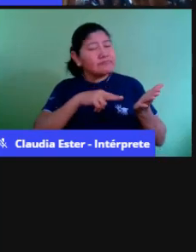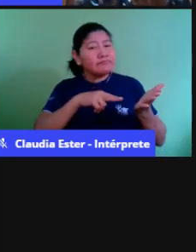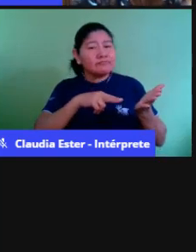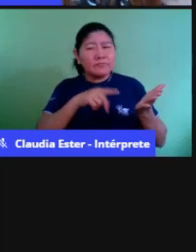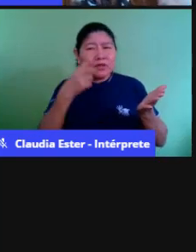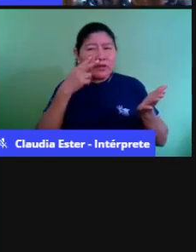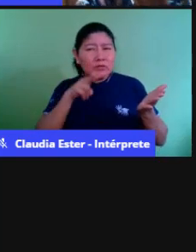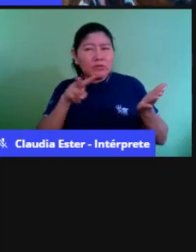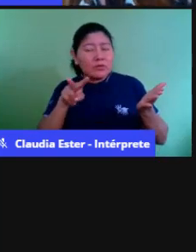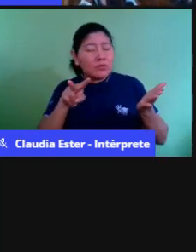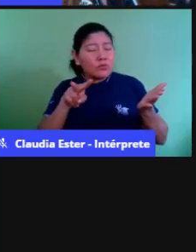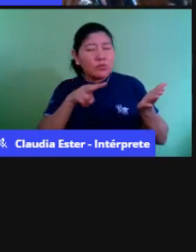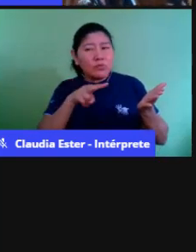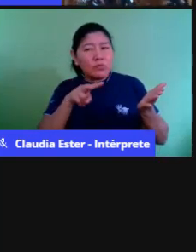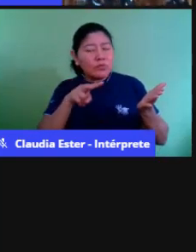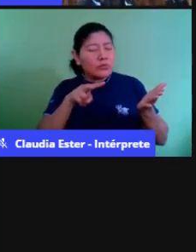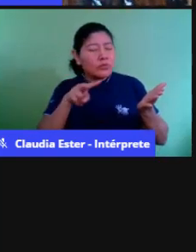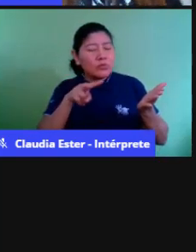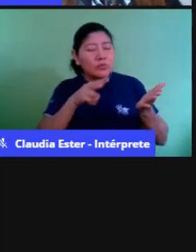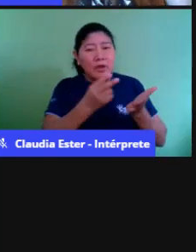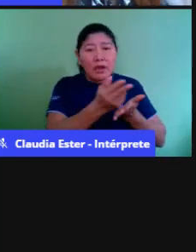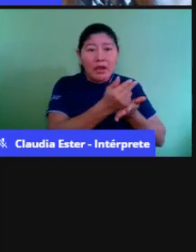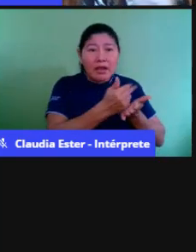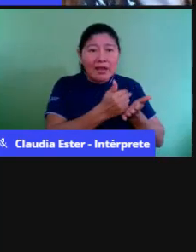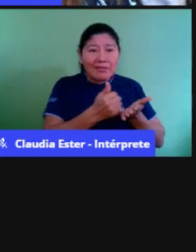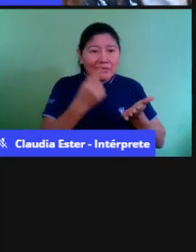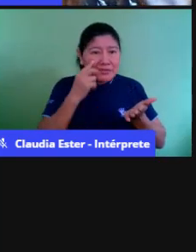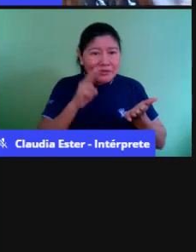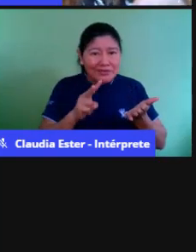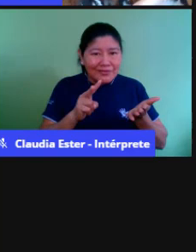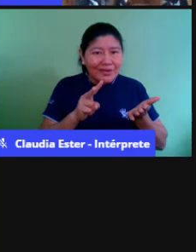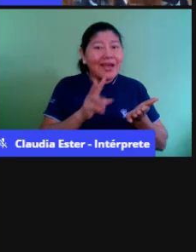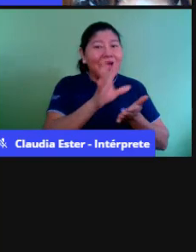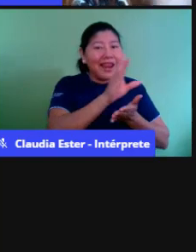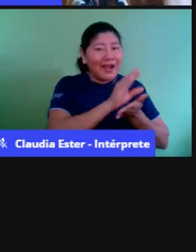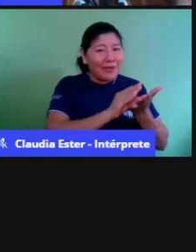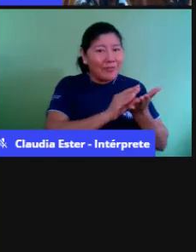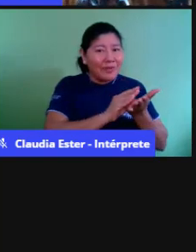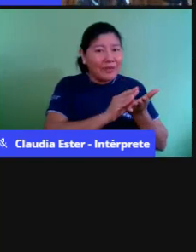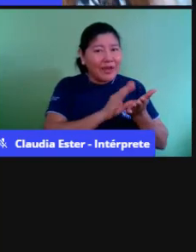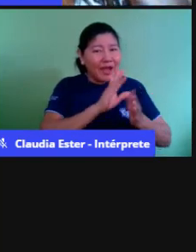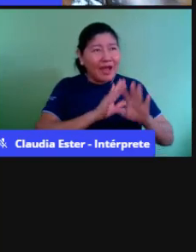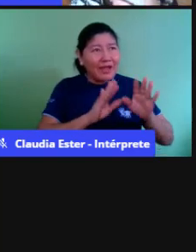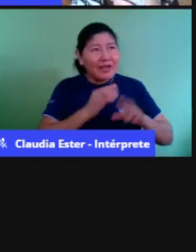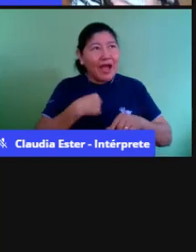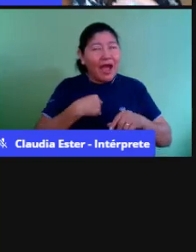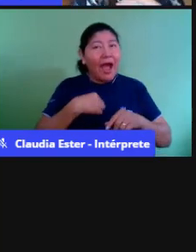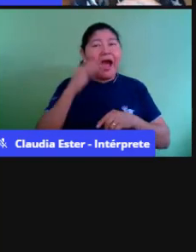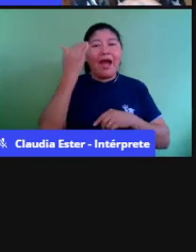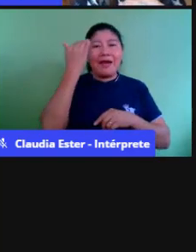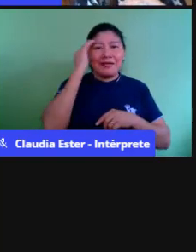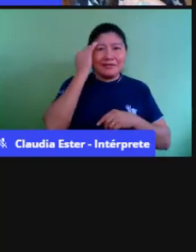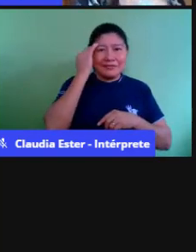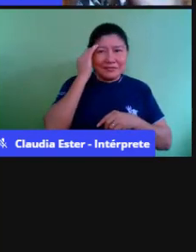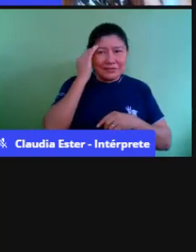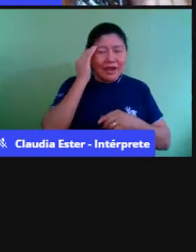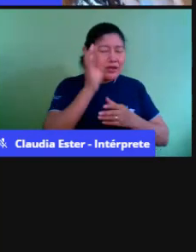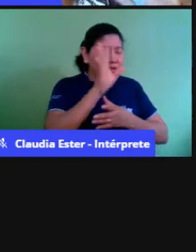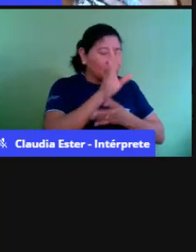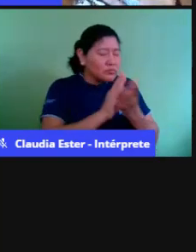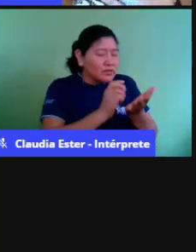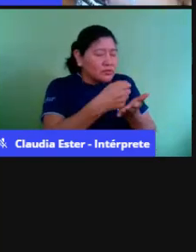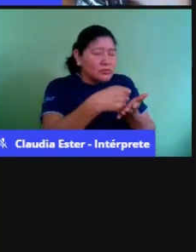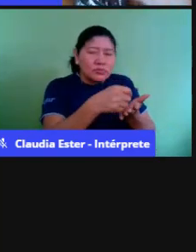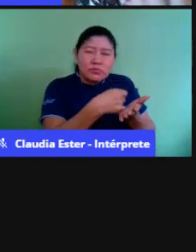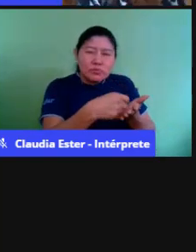vê, como ela vê, mas, sobretudo, como ela interpreta o que ela vê. Então, nesse